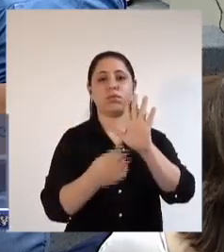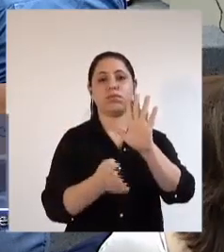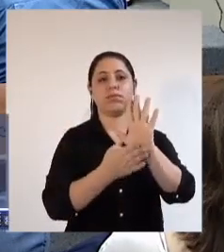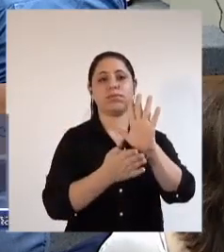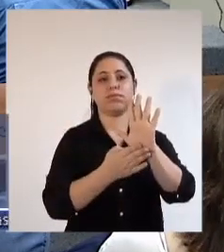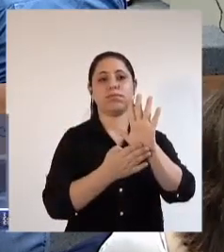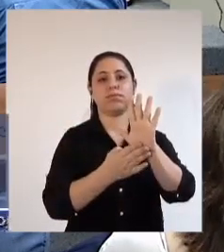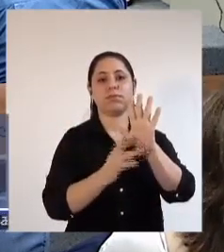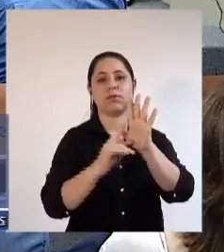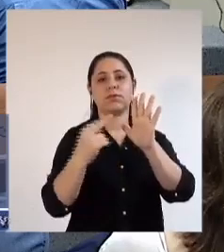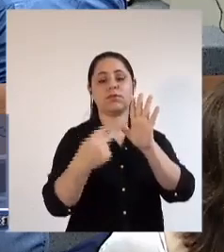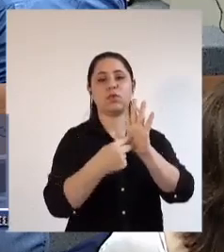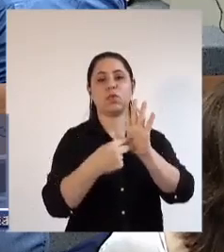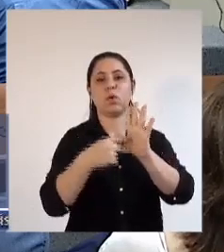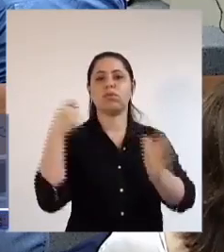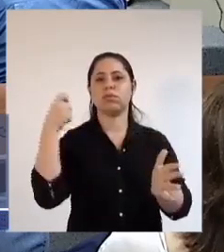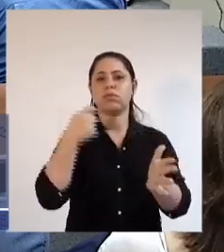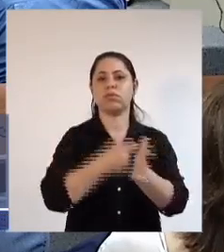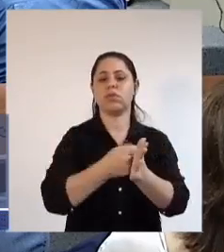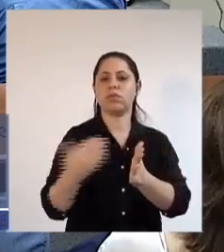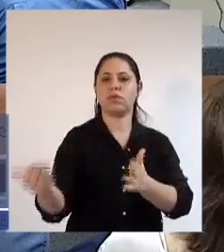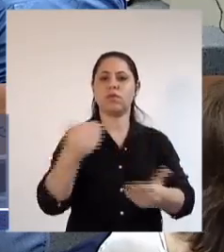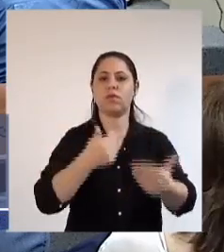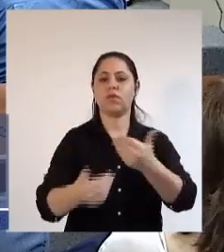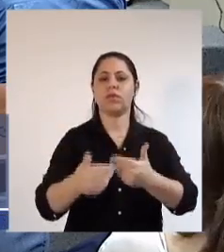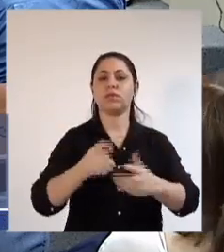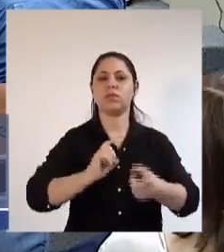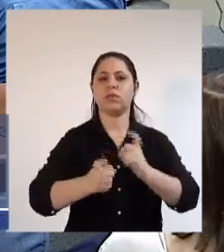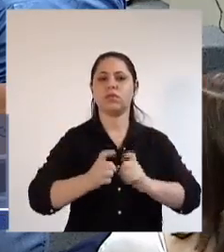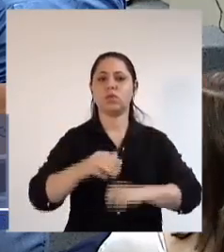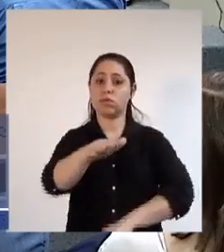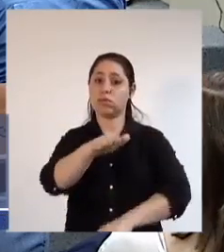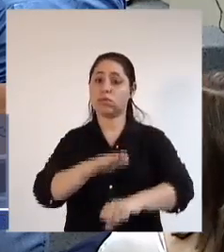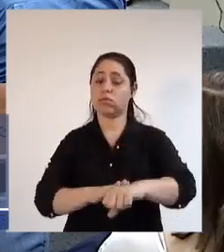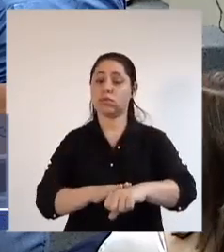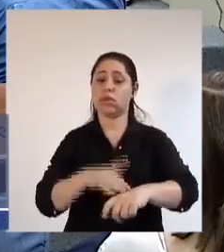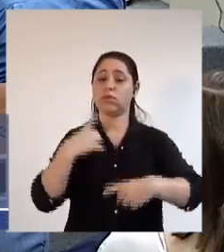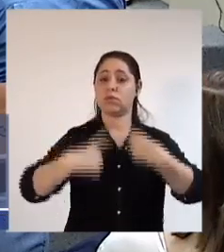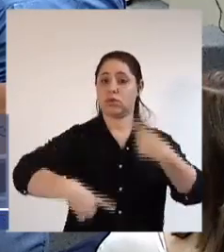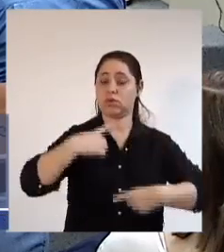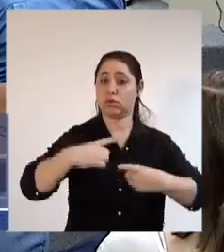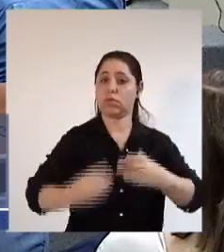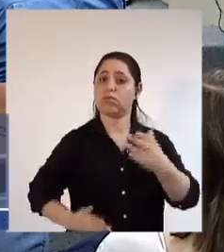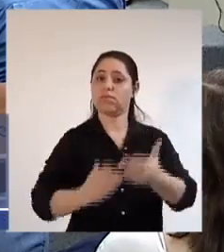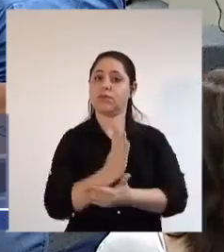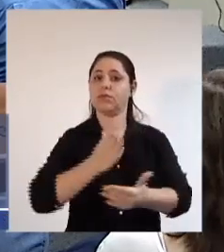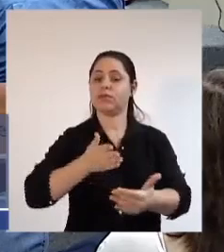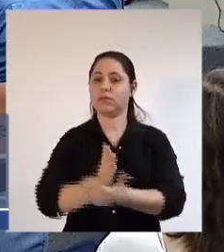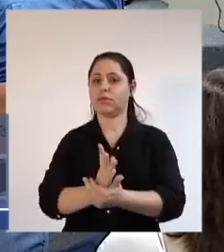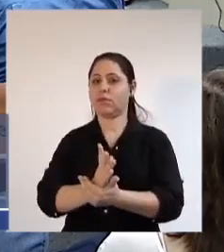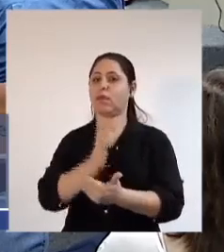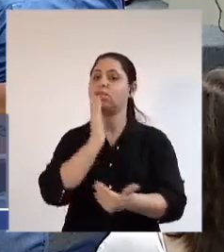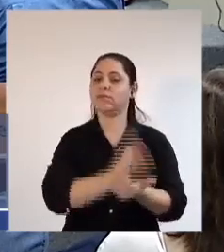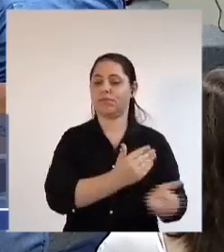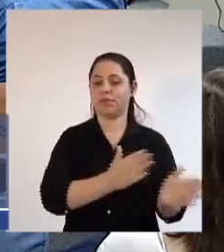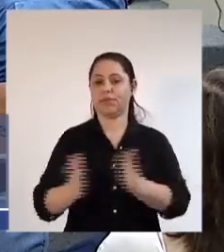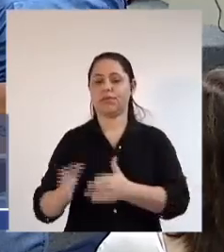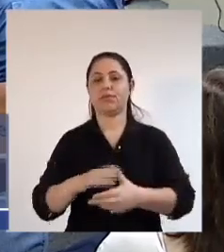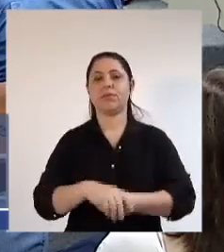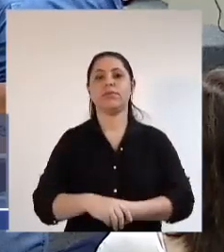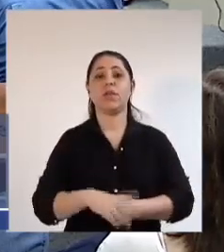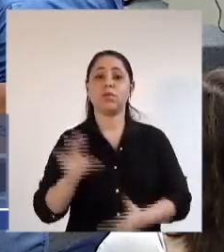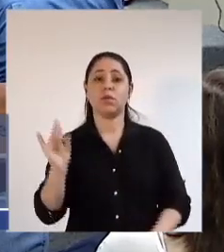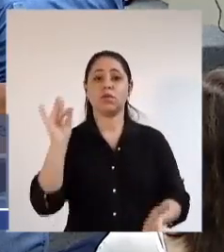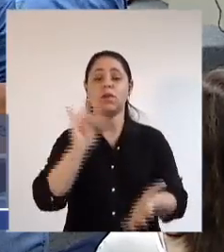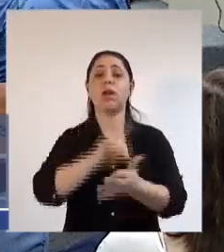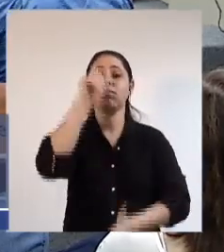sob o compromisso de comparecer nas reuniões quando convocados para discussão e aprovação de assuntos pertinentes por ser a expressão da